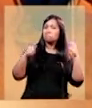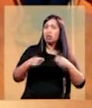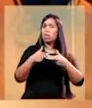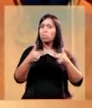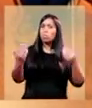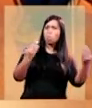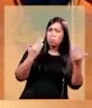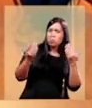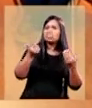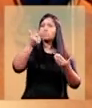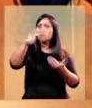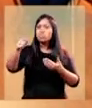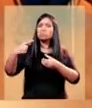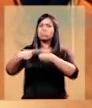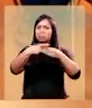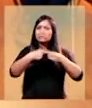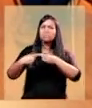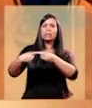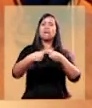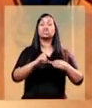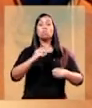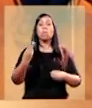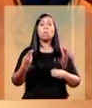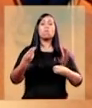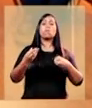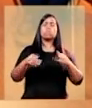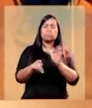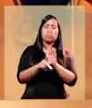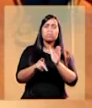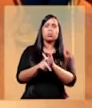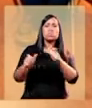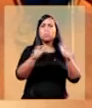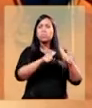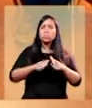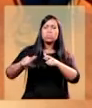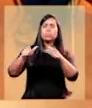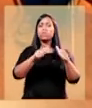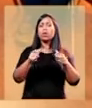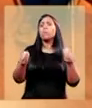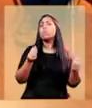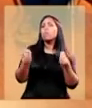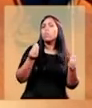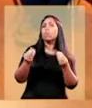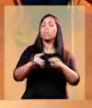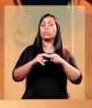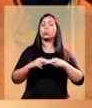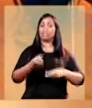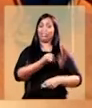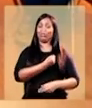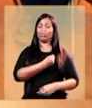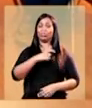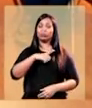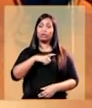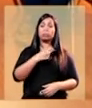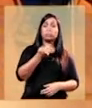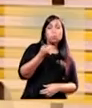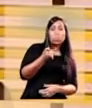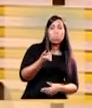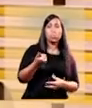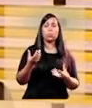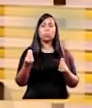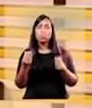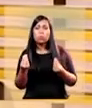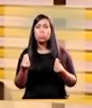gente pode fazer alguma comparação com outras cidades do mesmo porte ou várias de mesma abrangência com relação a esse número? Se é pouco,